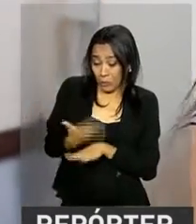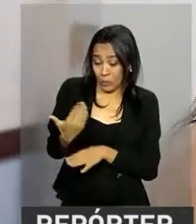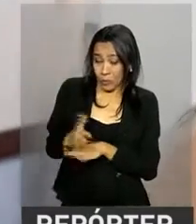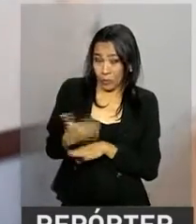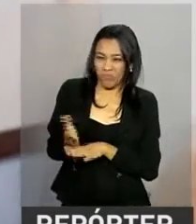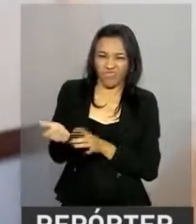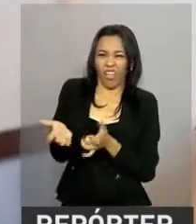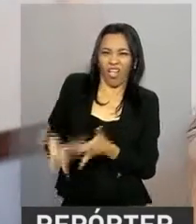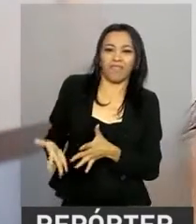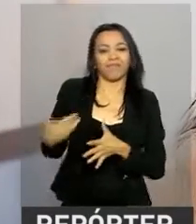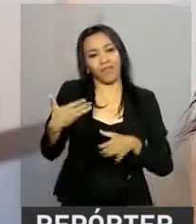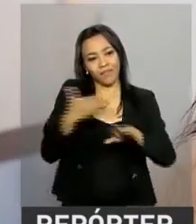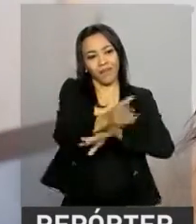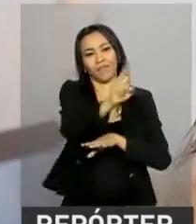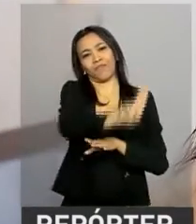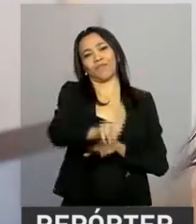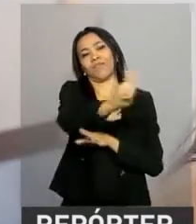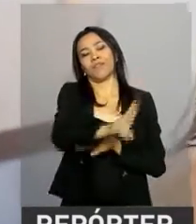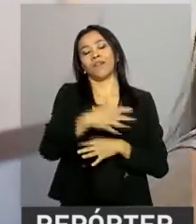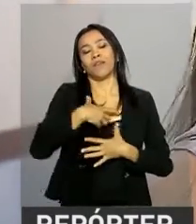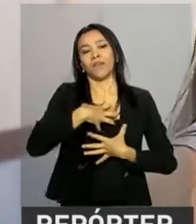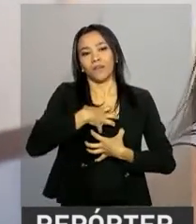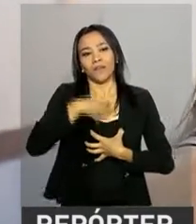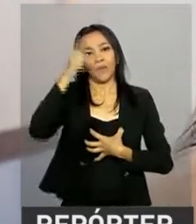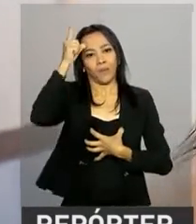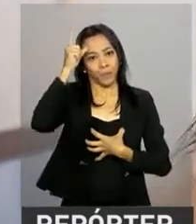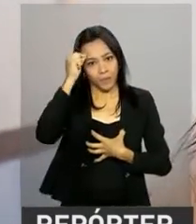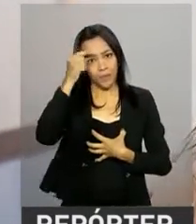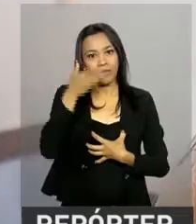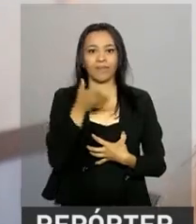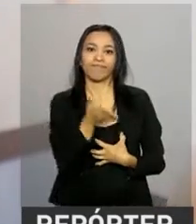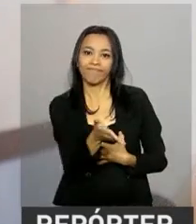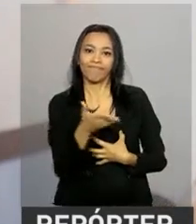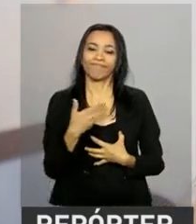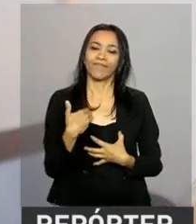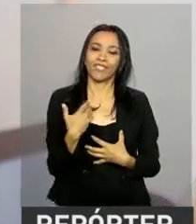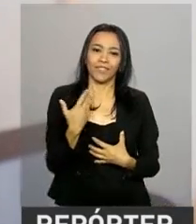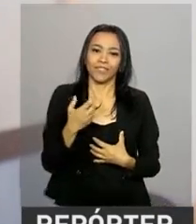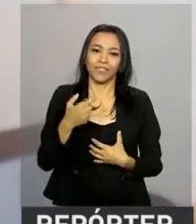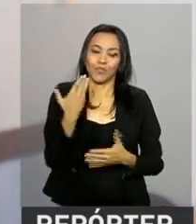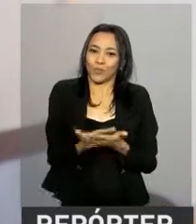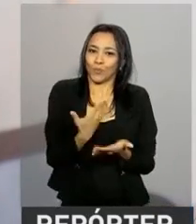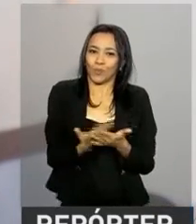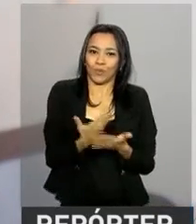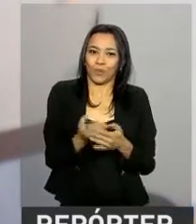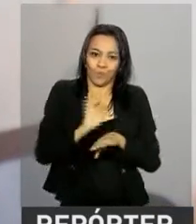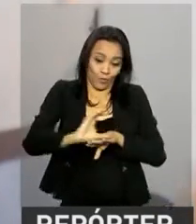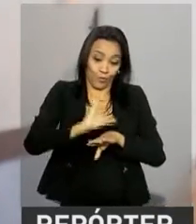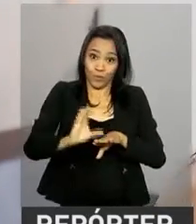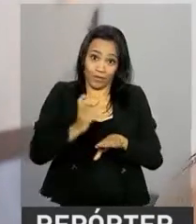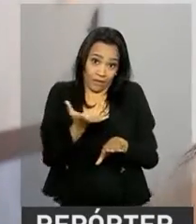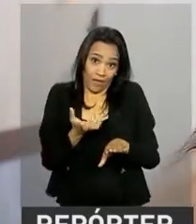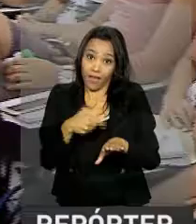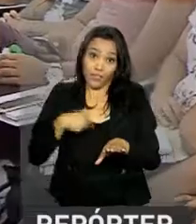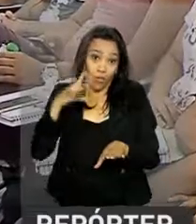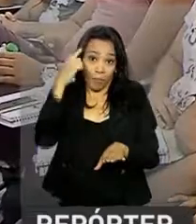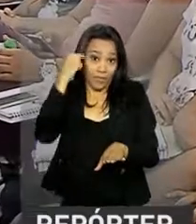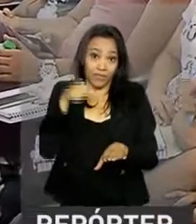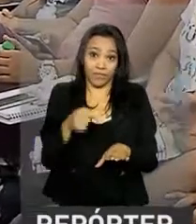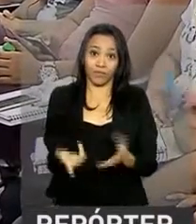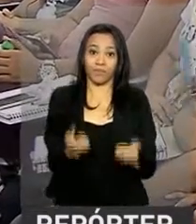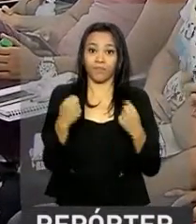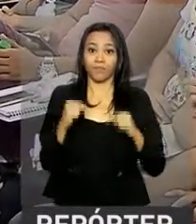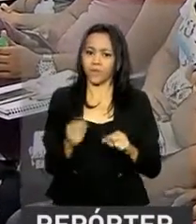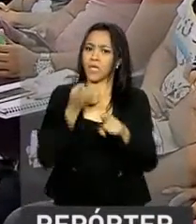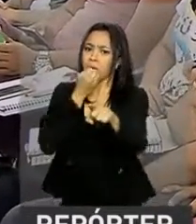faculdade e quando a gente entra na faculdade em que vai se sentir um pouco mais estável é fazendo o que a gente quer e é só o que a gente pensa no meio e é